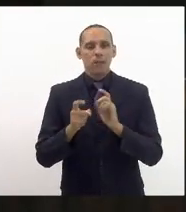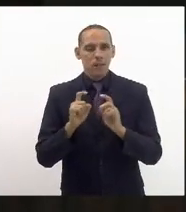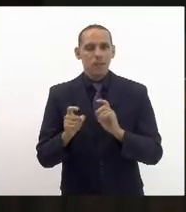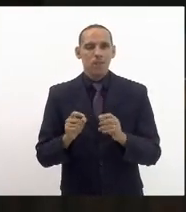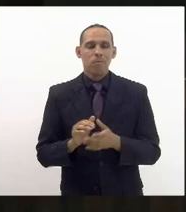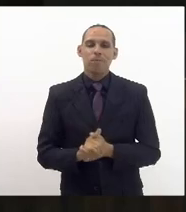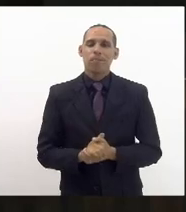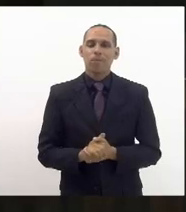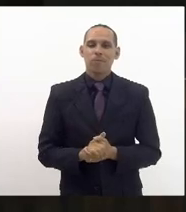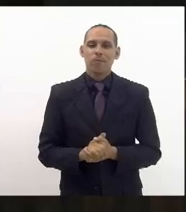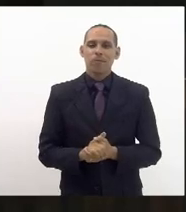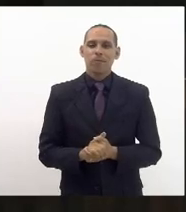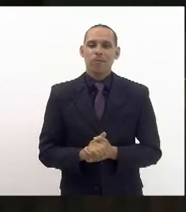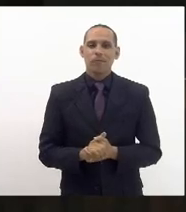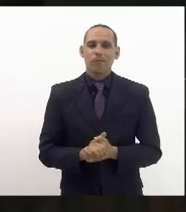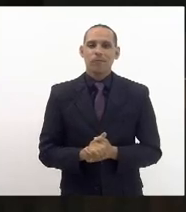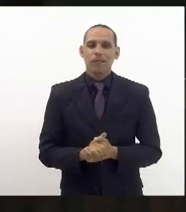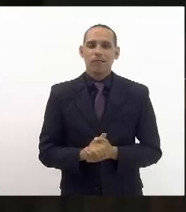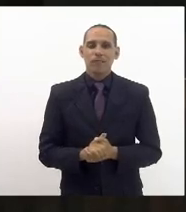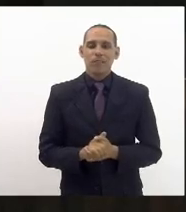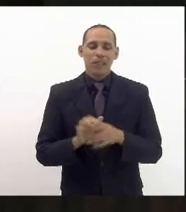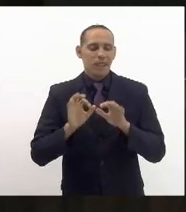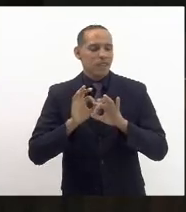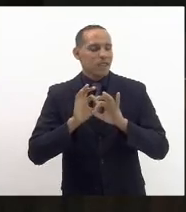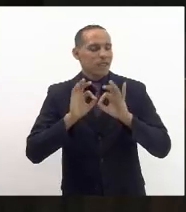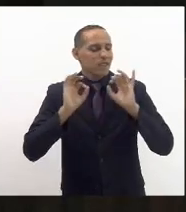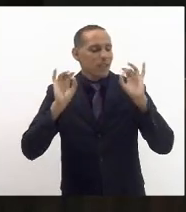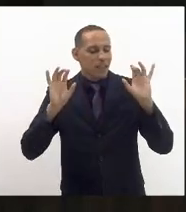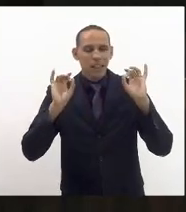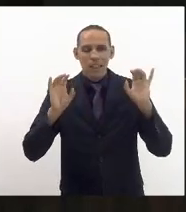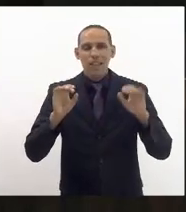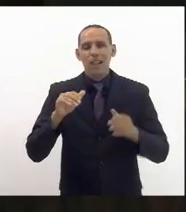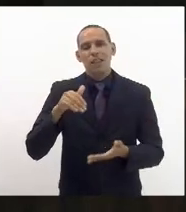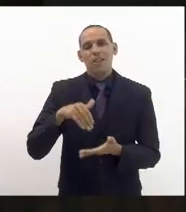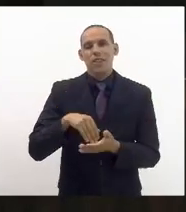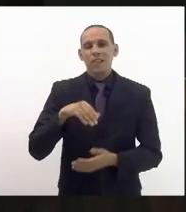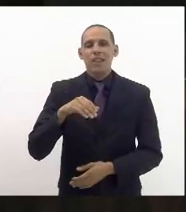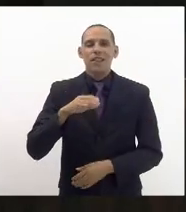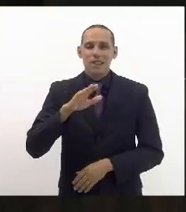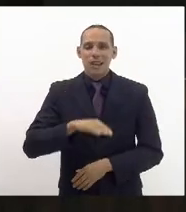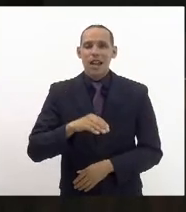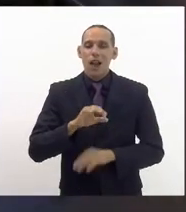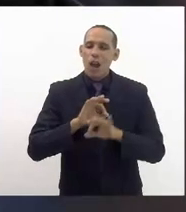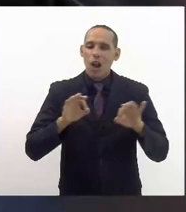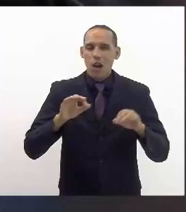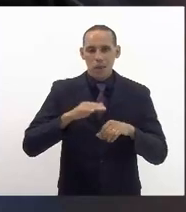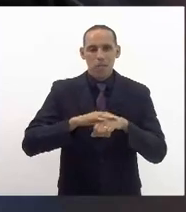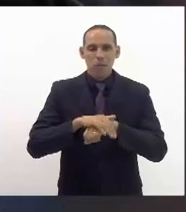sessão. Tenham todos um excelente final de tarde, uma ótima noite.